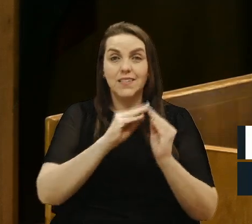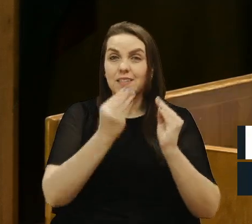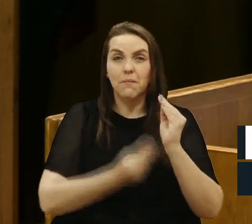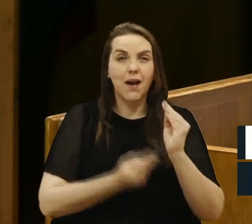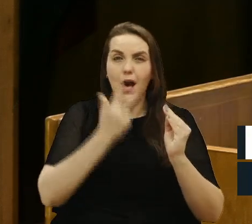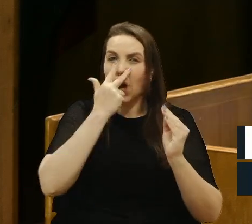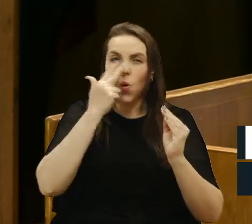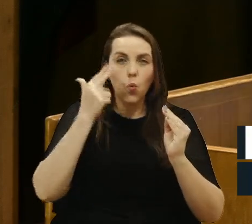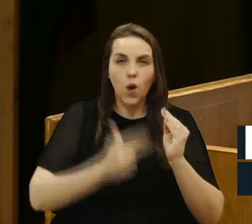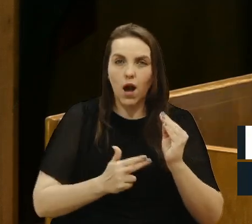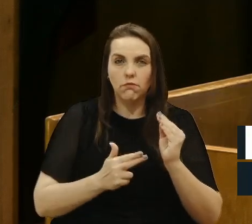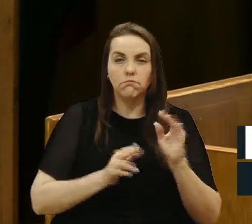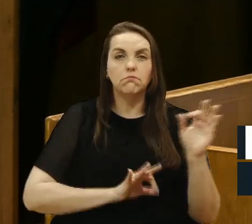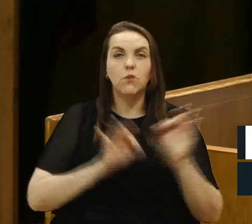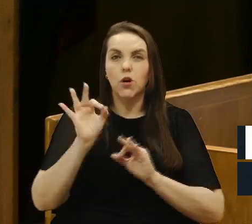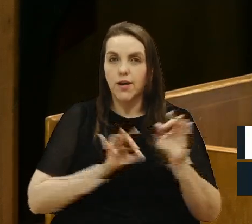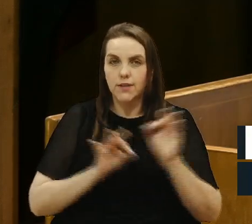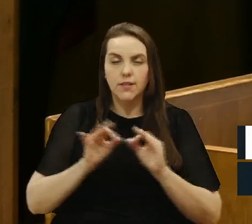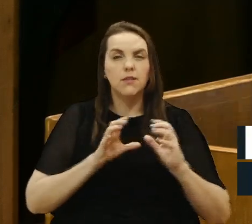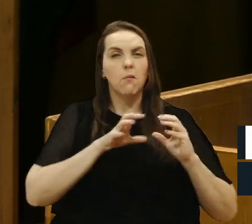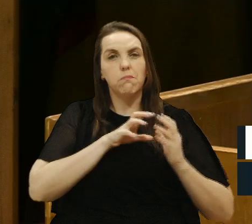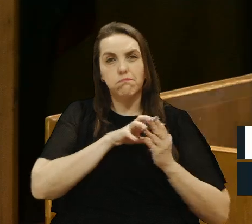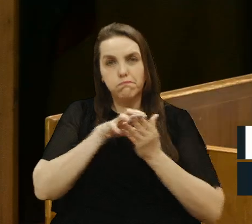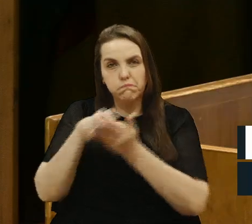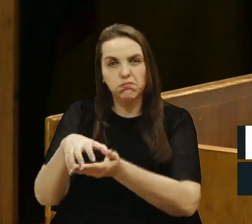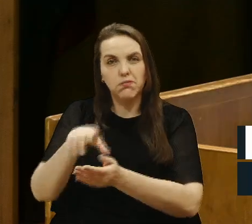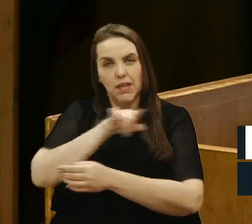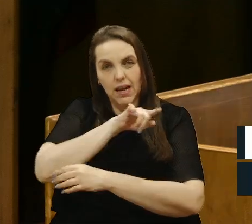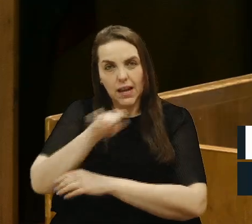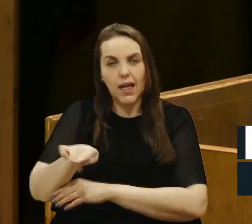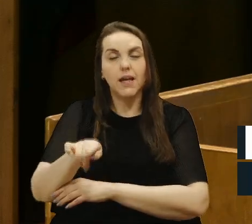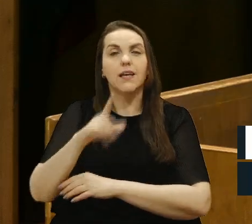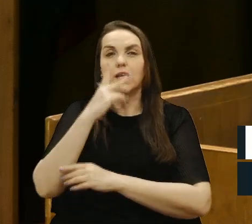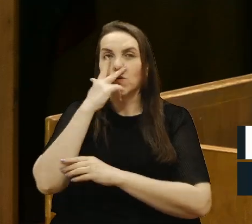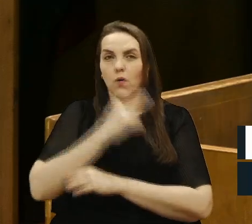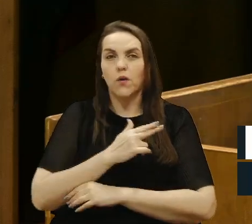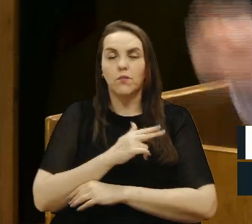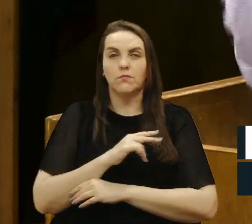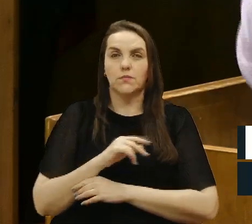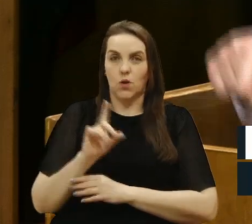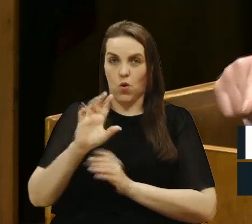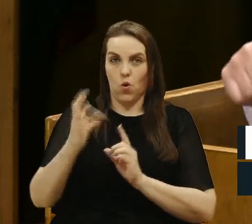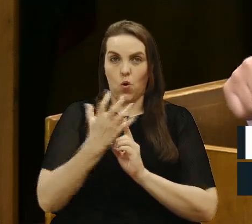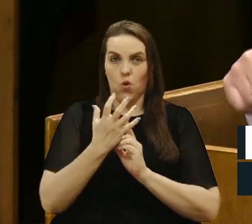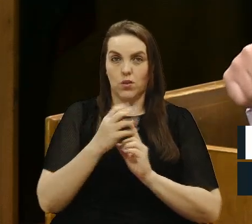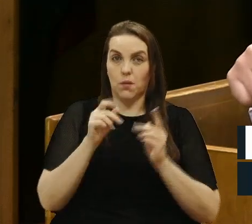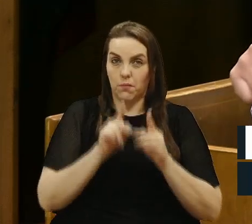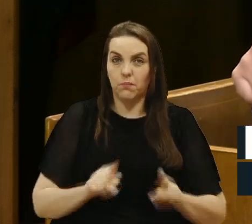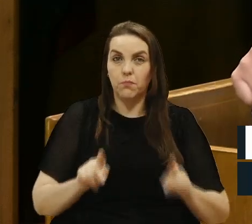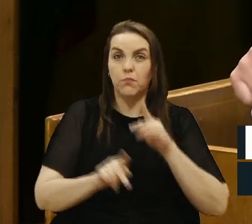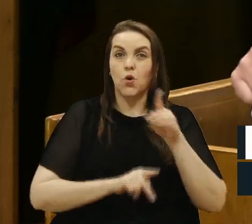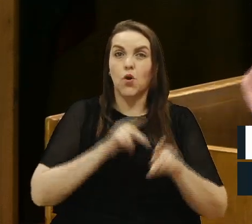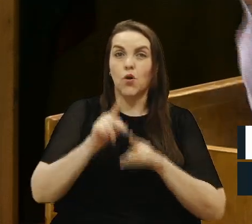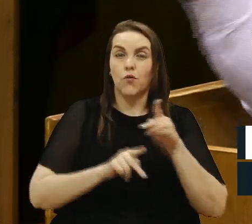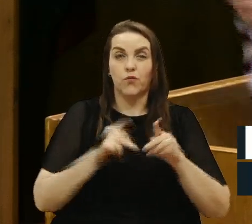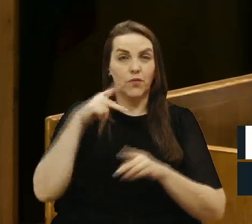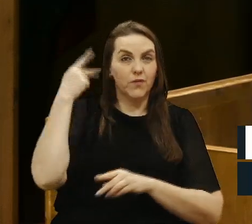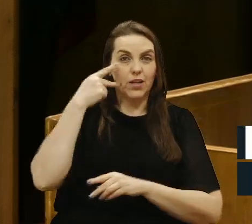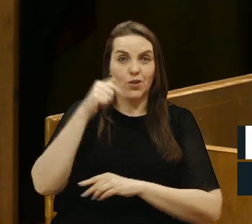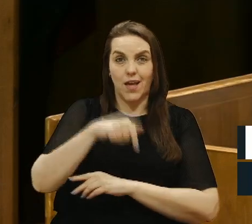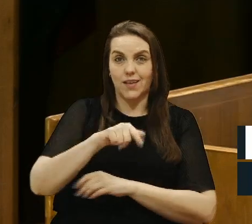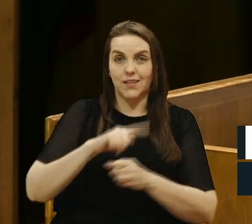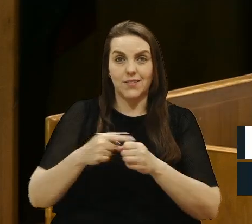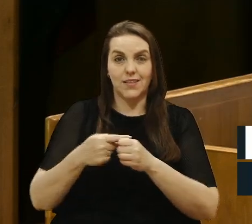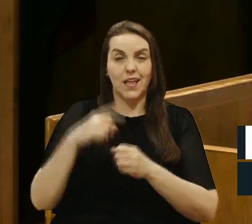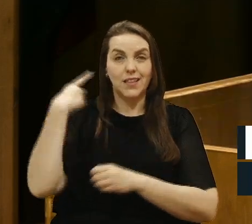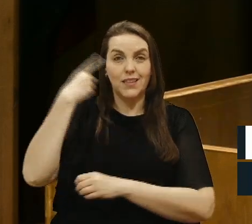só a gente pegar e se organizar e fazer a mesma coisa, que eu tenho certeza que contra o povo e contra os vereadores dessa cidade, os deputados